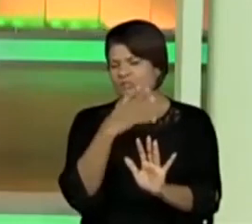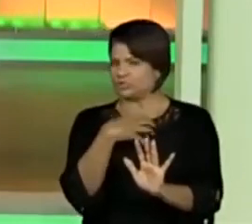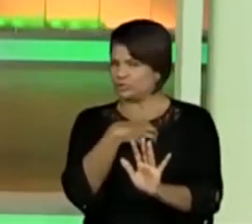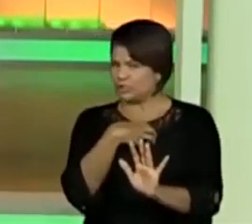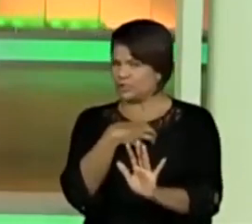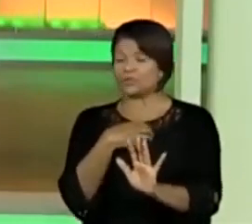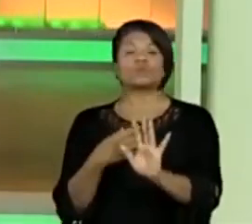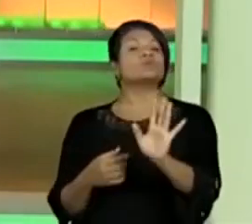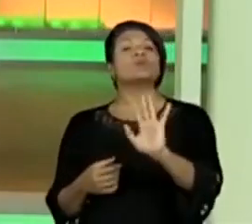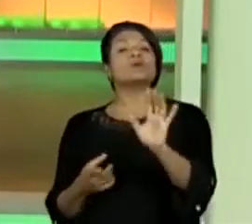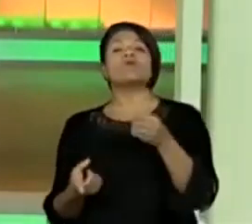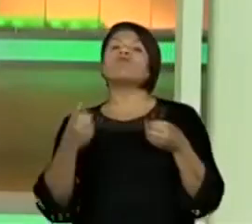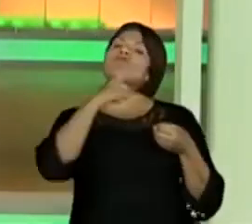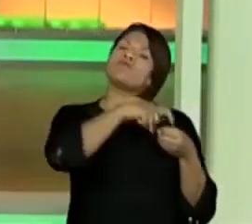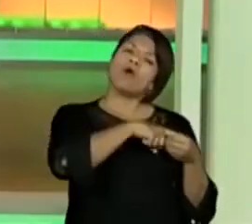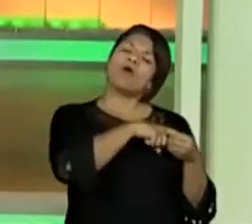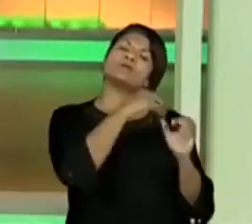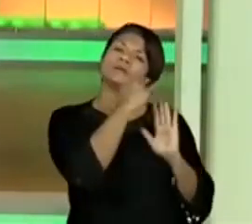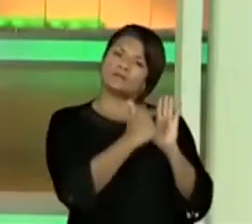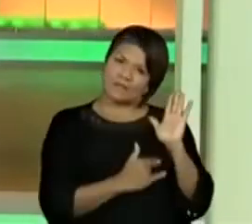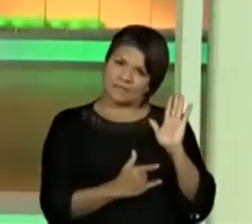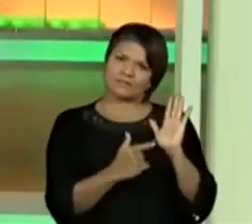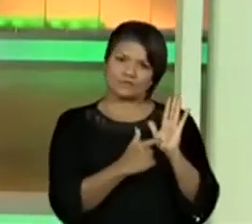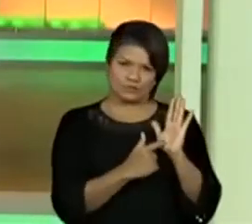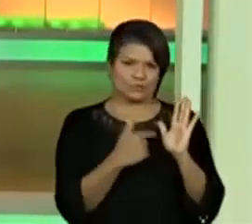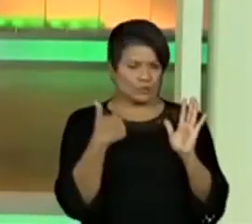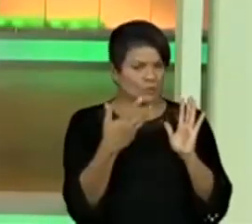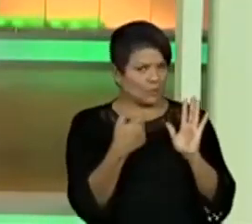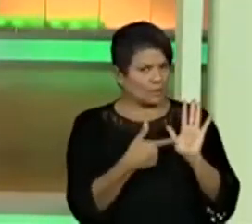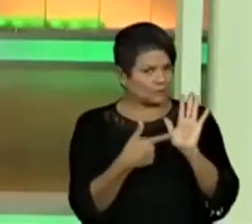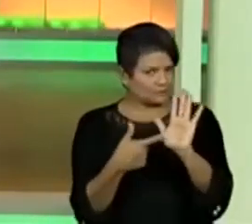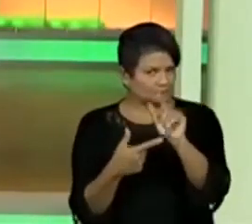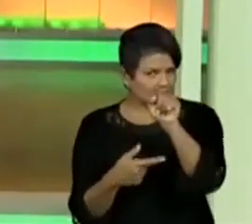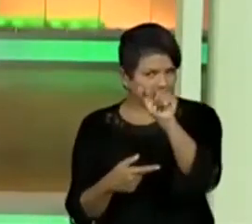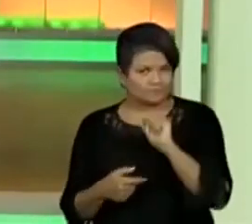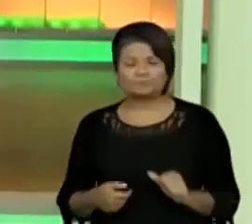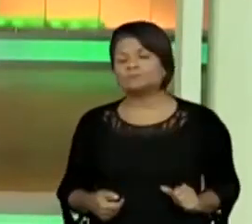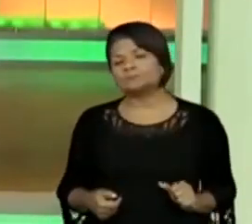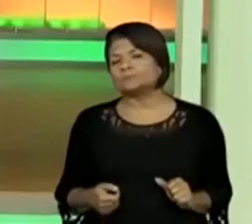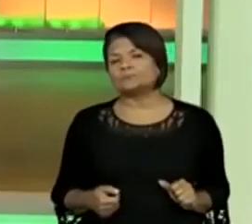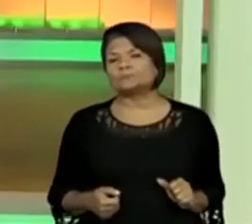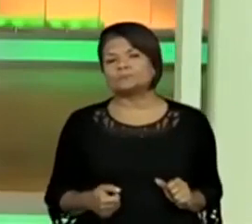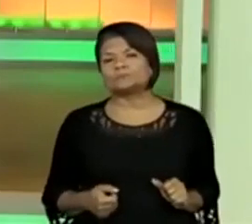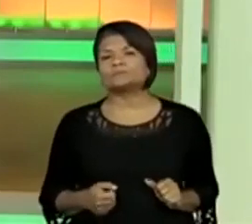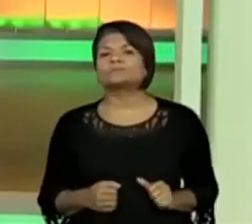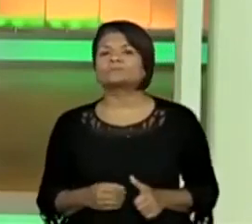na questão aqui do texto, que eu quero trazer para vocês.